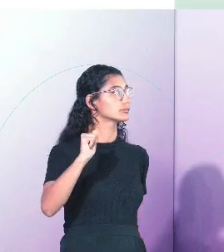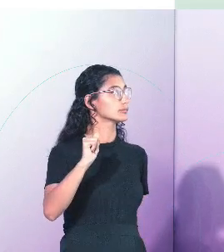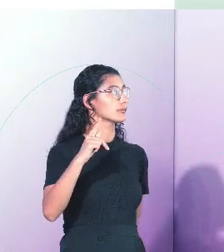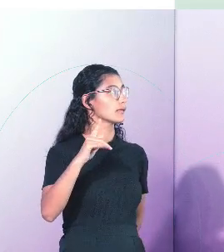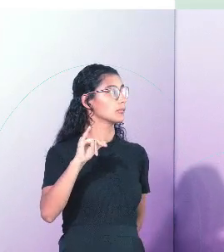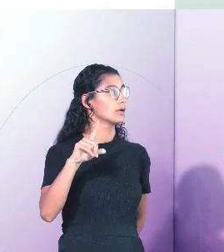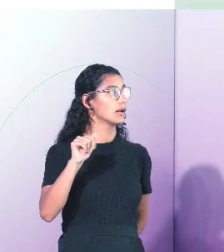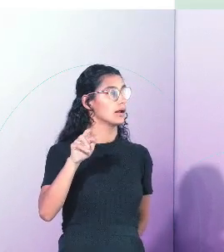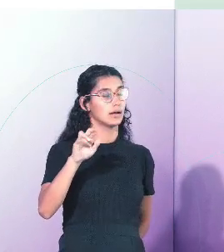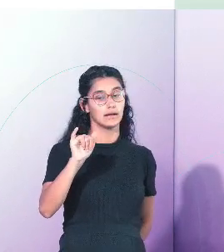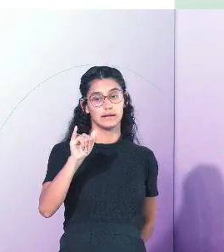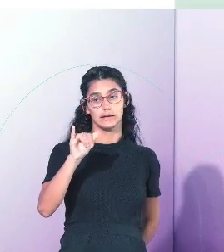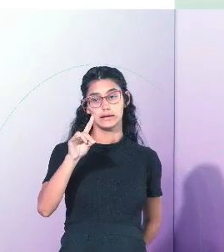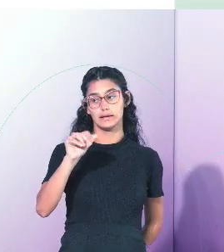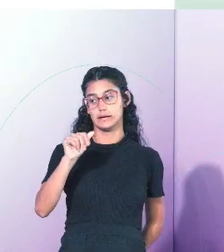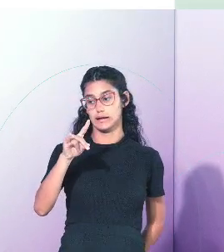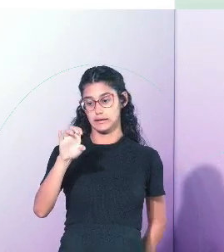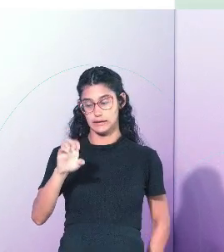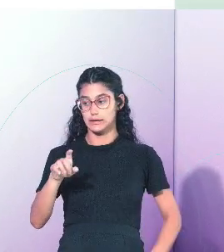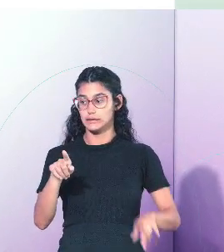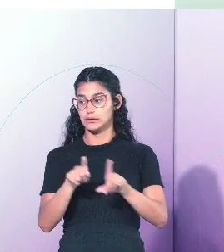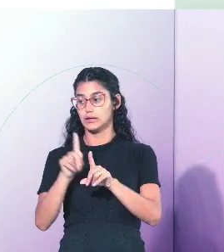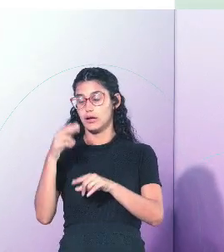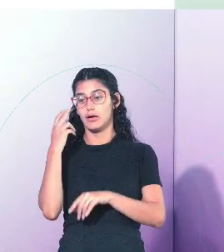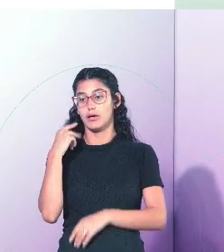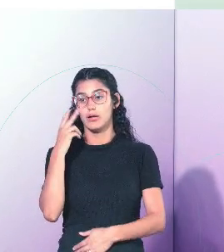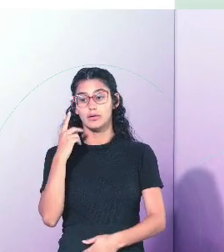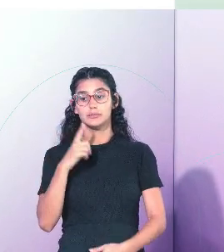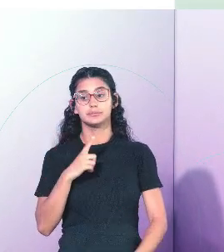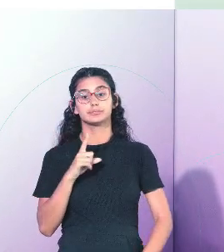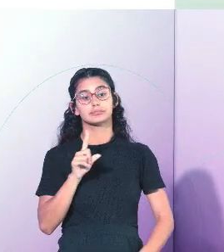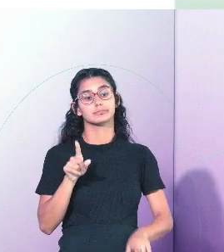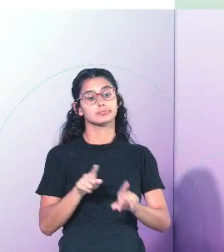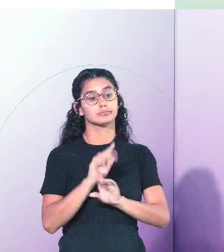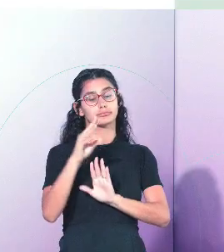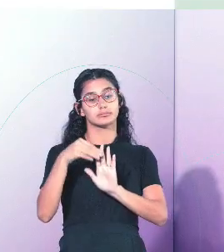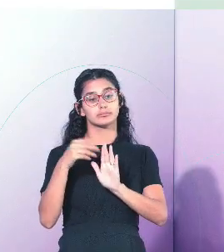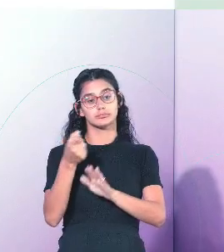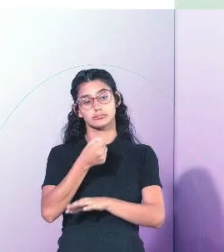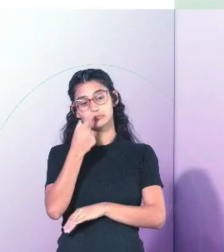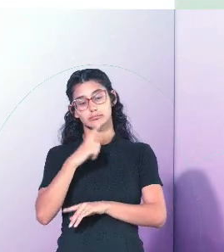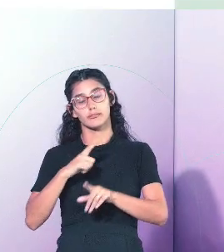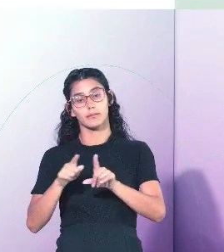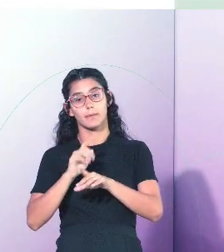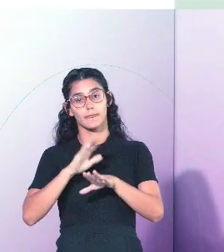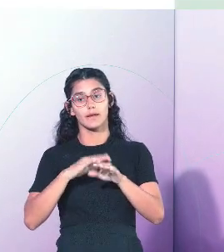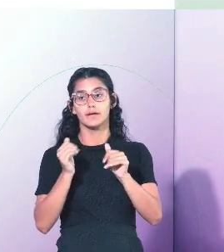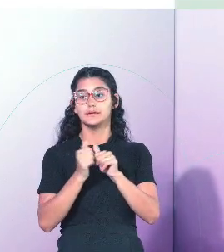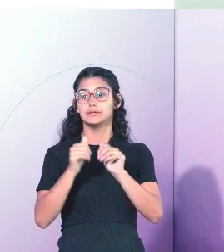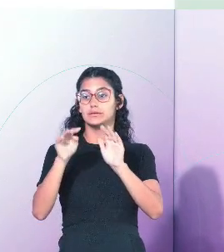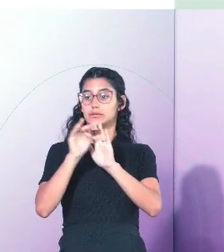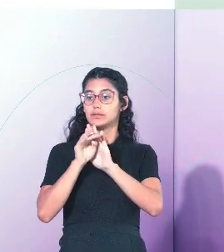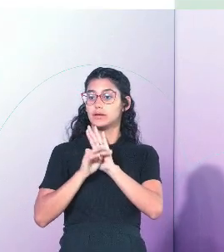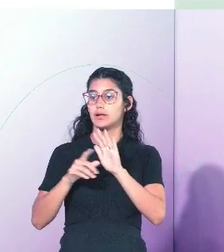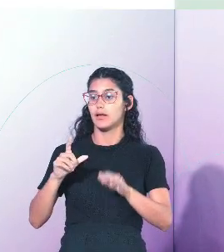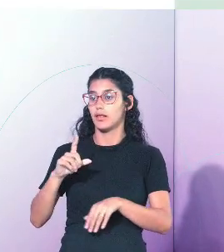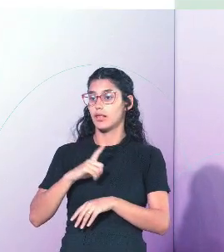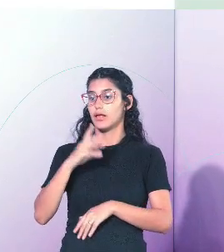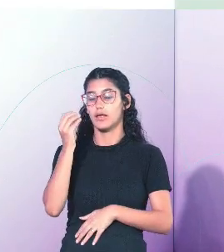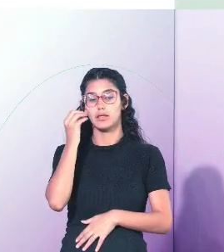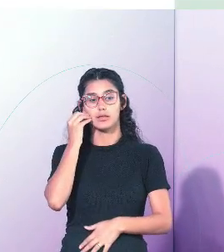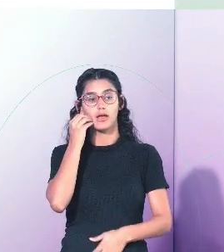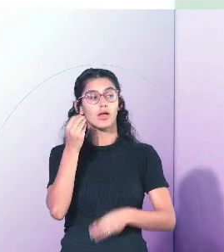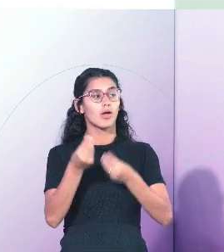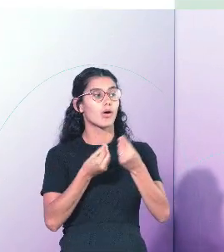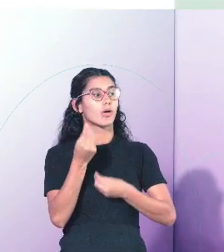é comum a gente escutar também nessas reuniões, não muito quando a gente está falando de medicamento, mas mais quando a gente está falando de procedimentos e testes,